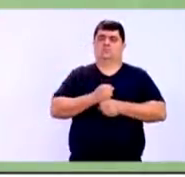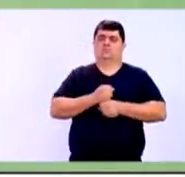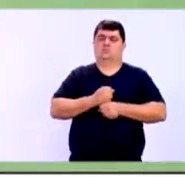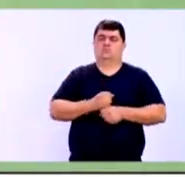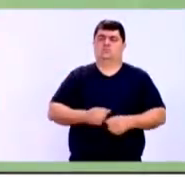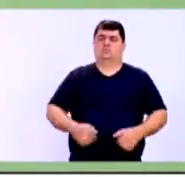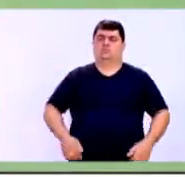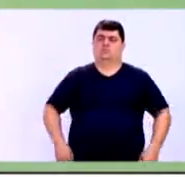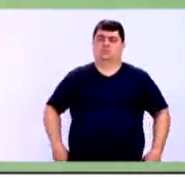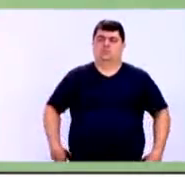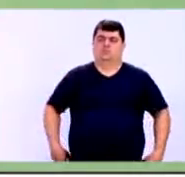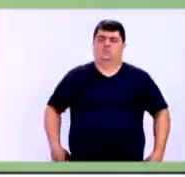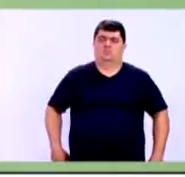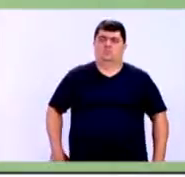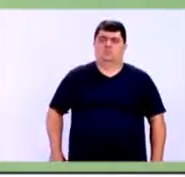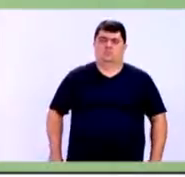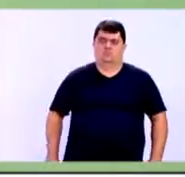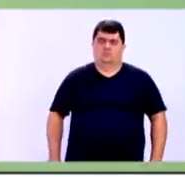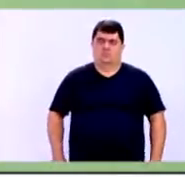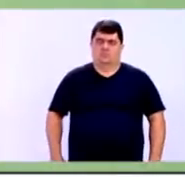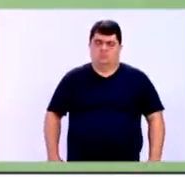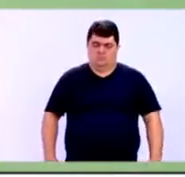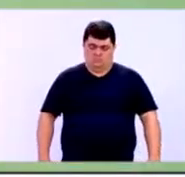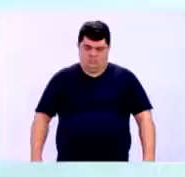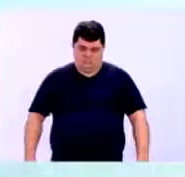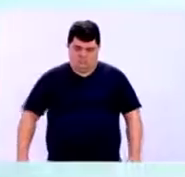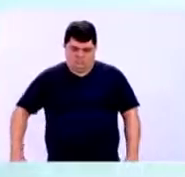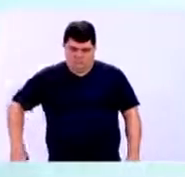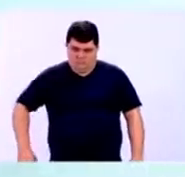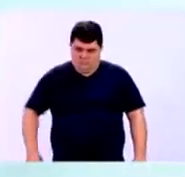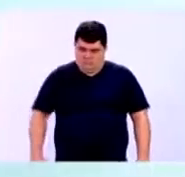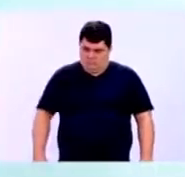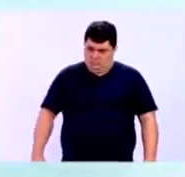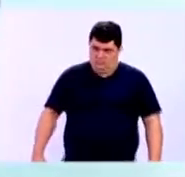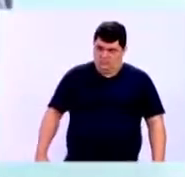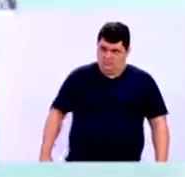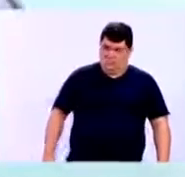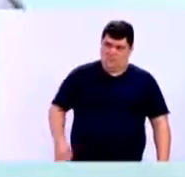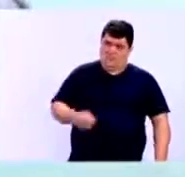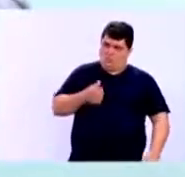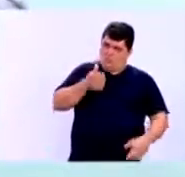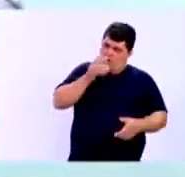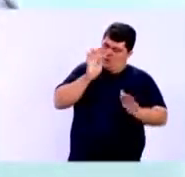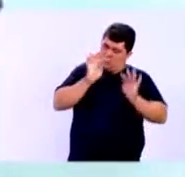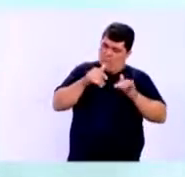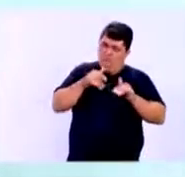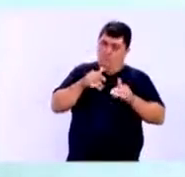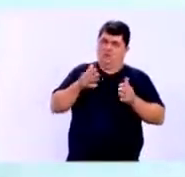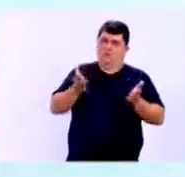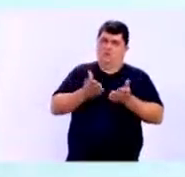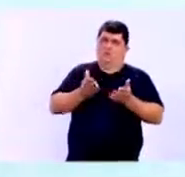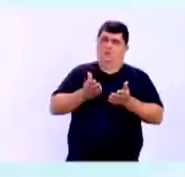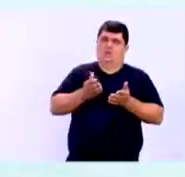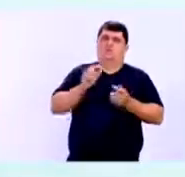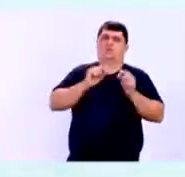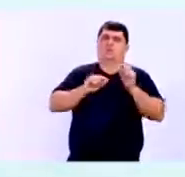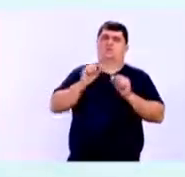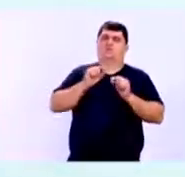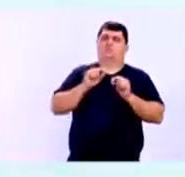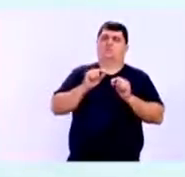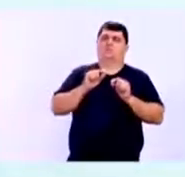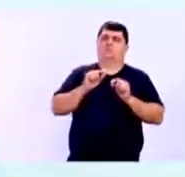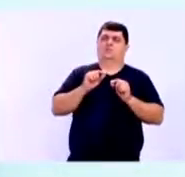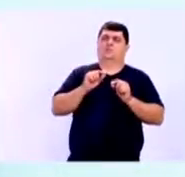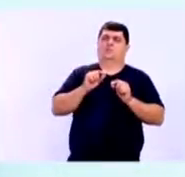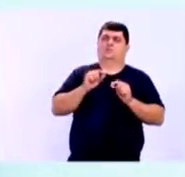E com isso, a gente vem chegando aqui na parte final dessa primeira etapa, que é o quê?